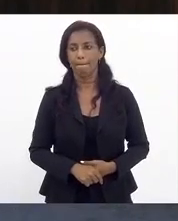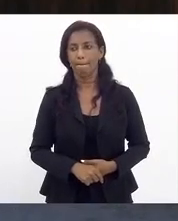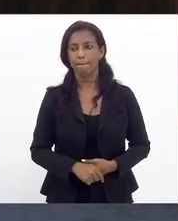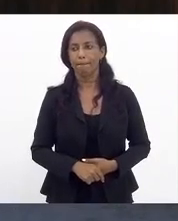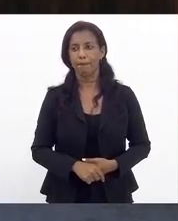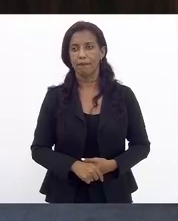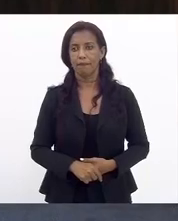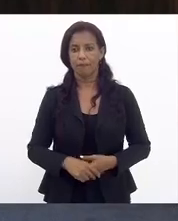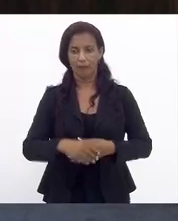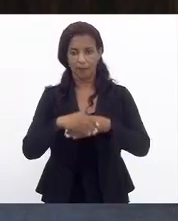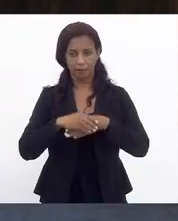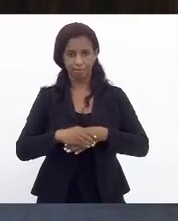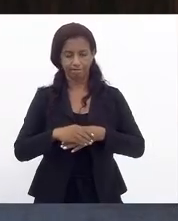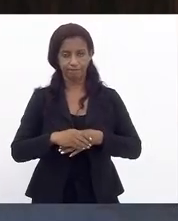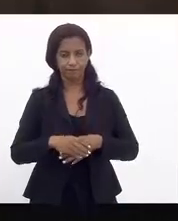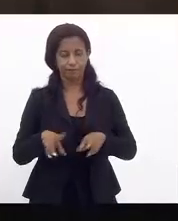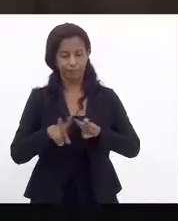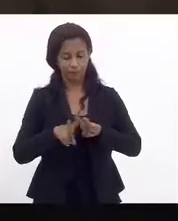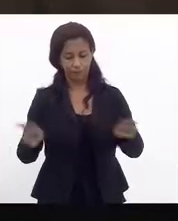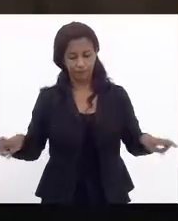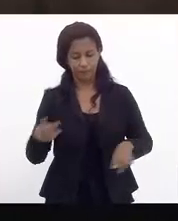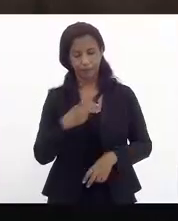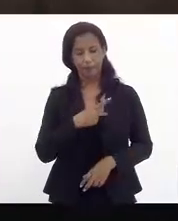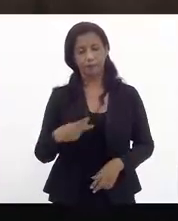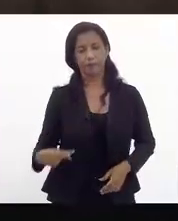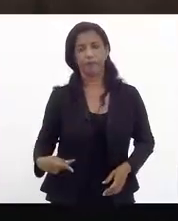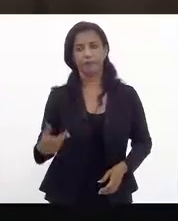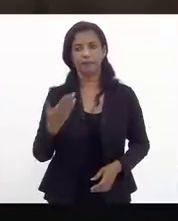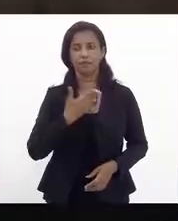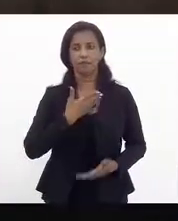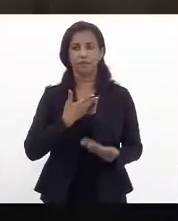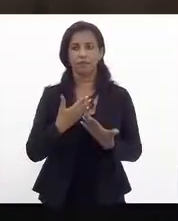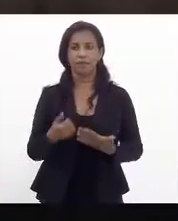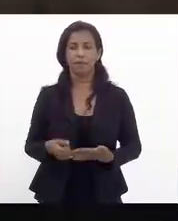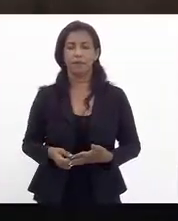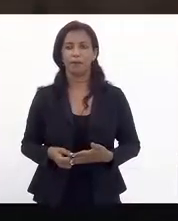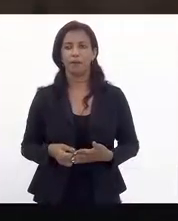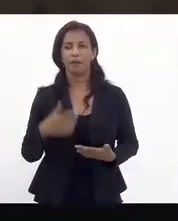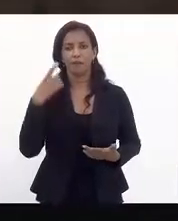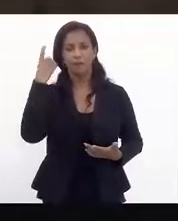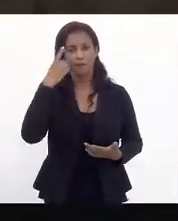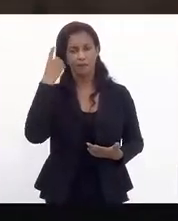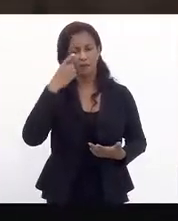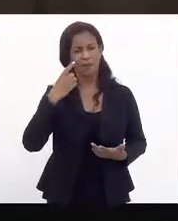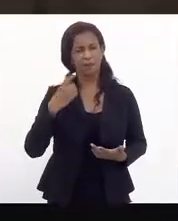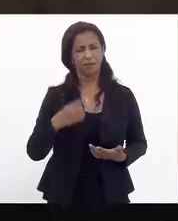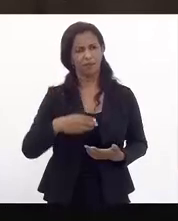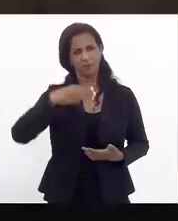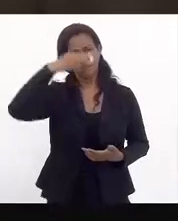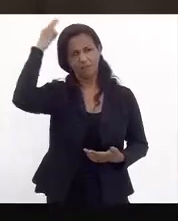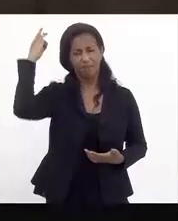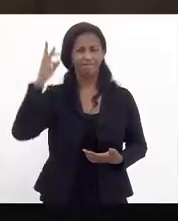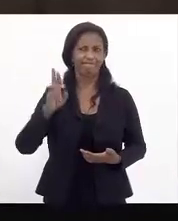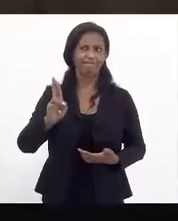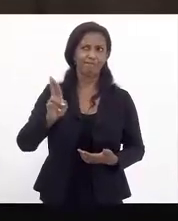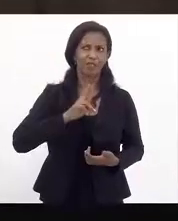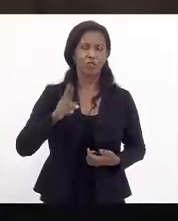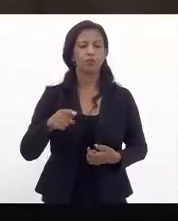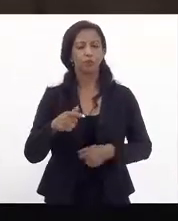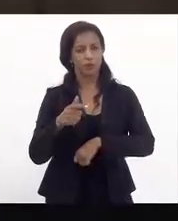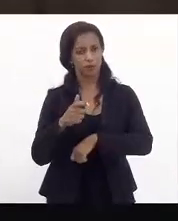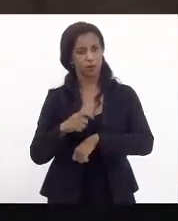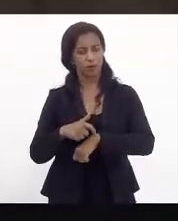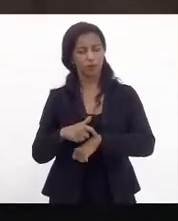o comprimento da mesa na pessoa do presidente complementa meus colegas mas Deputado Márcio Pacheco responde muito a minha fala nesse